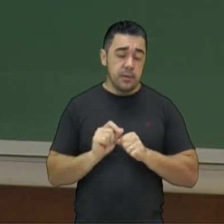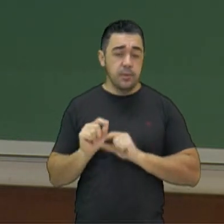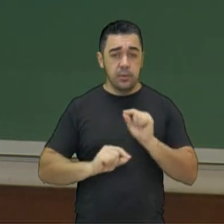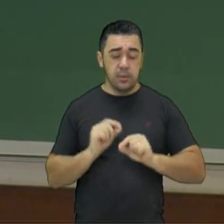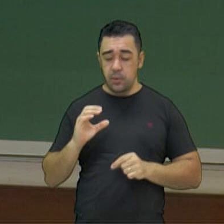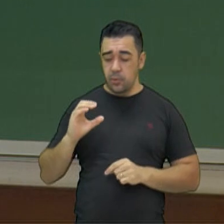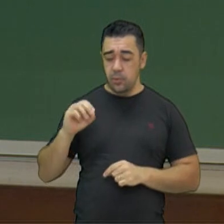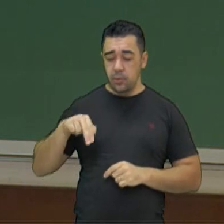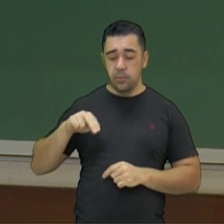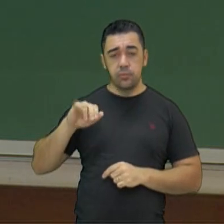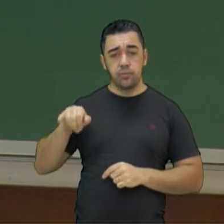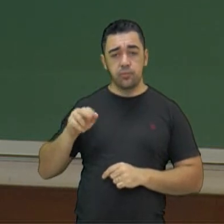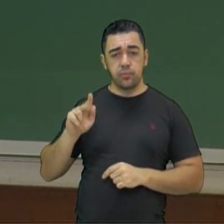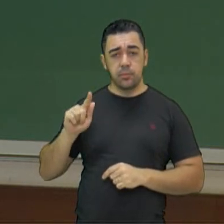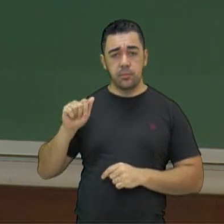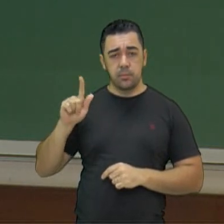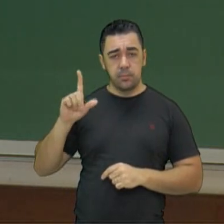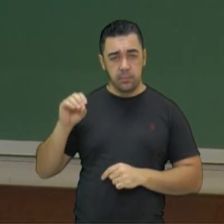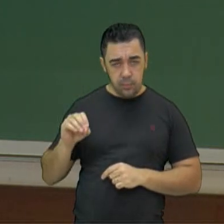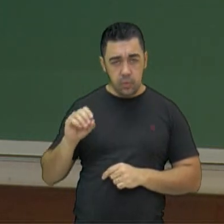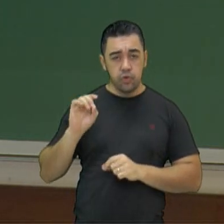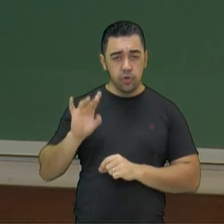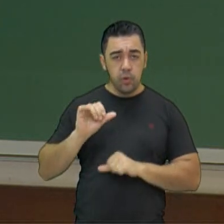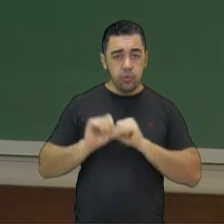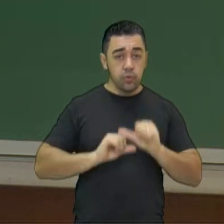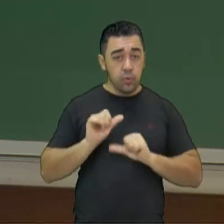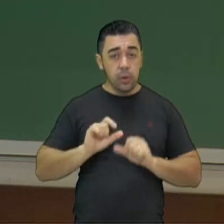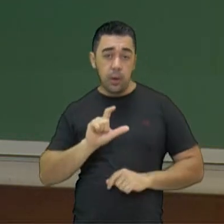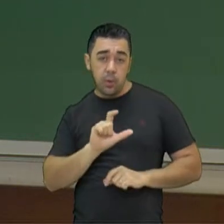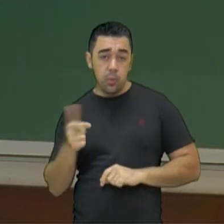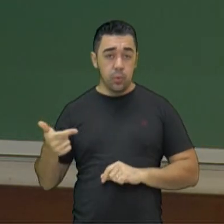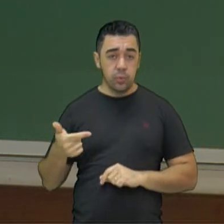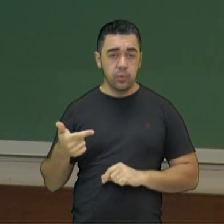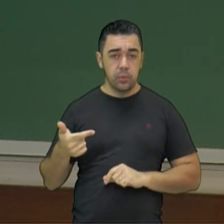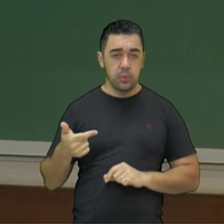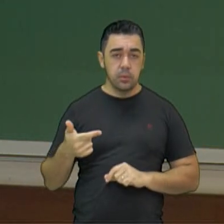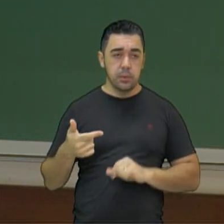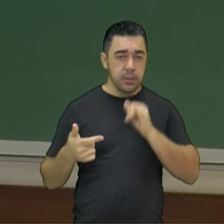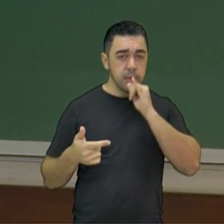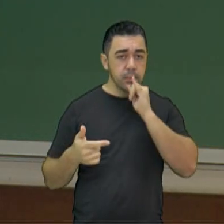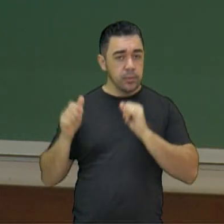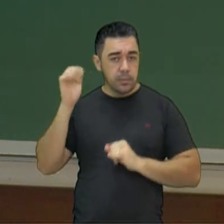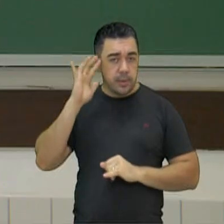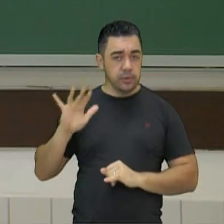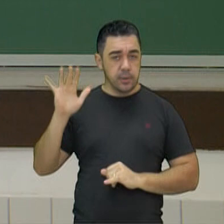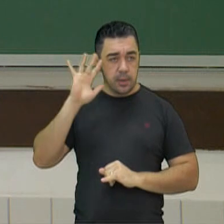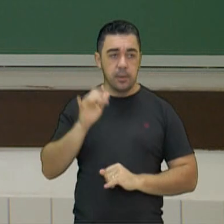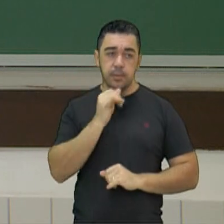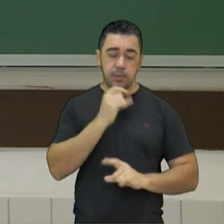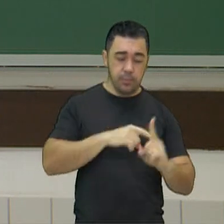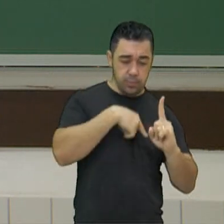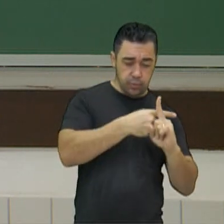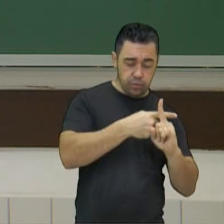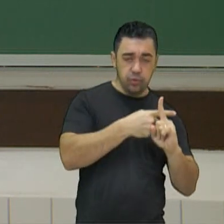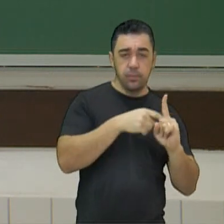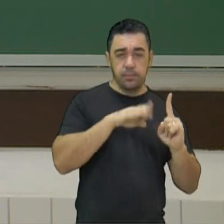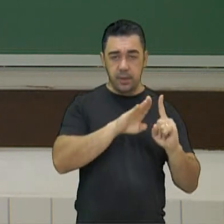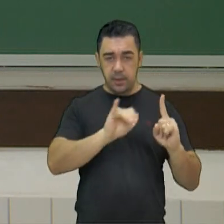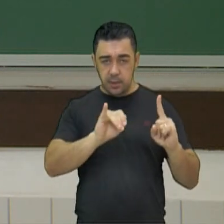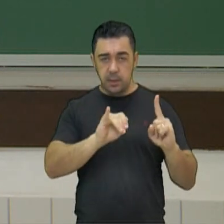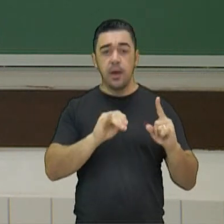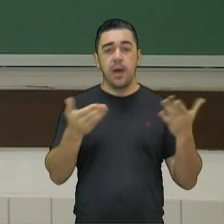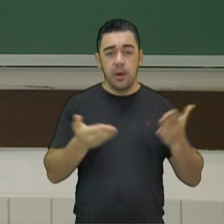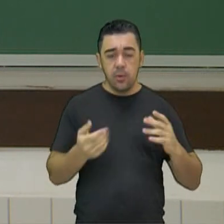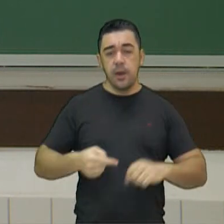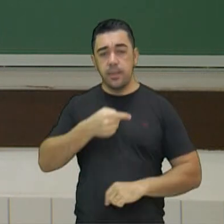número complexo, você só vai trocar o sinal da parte imaginária. Então, tudo isso, né, as propostas